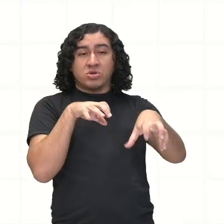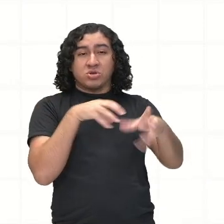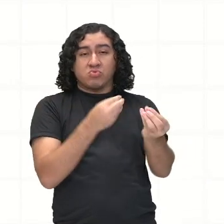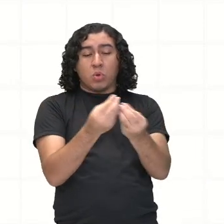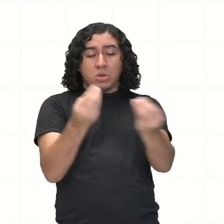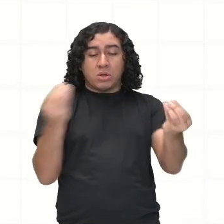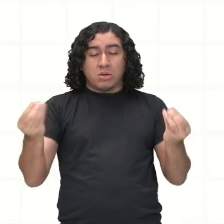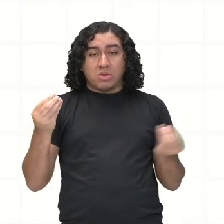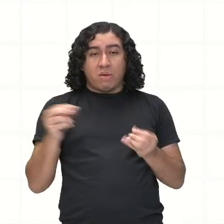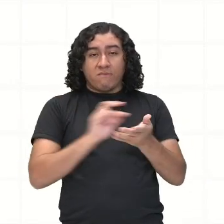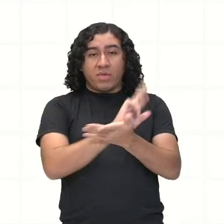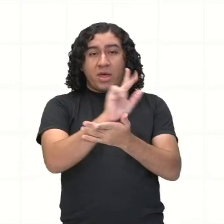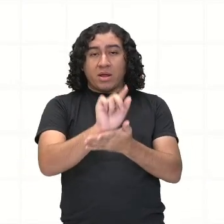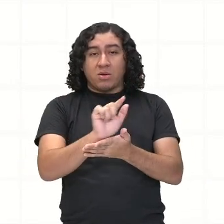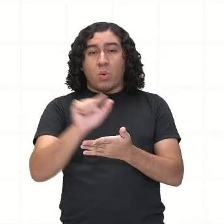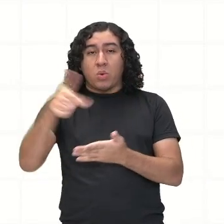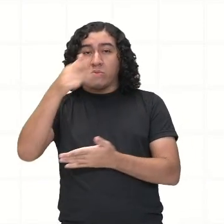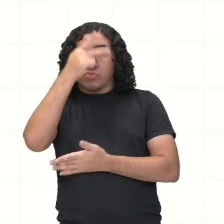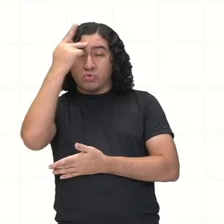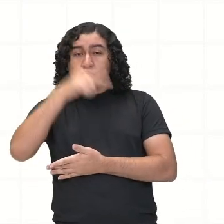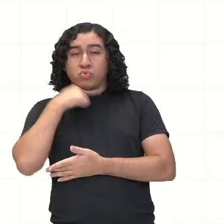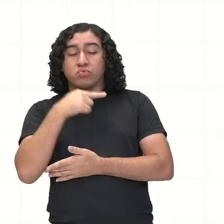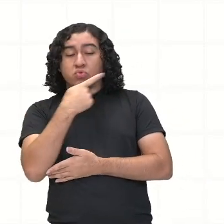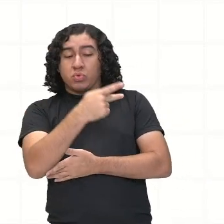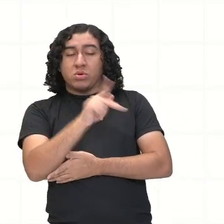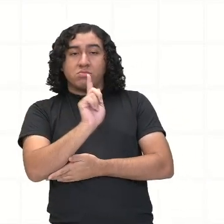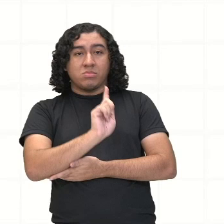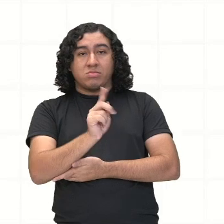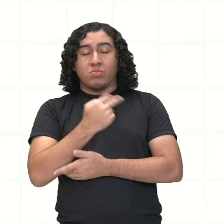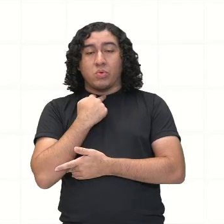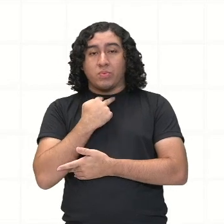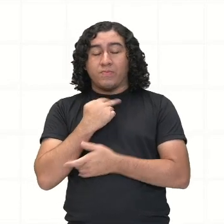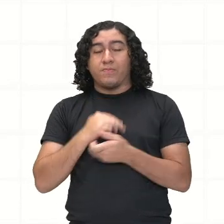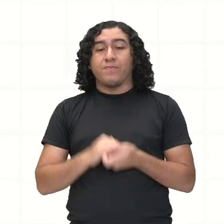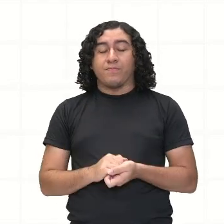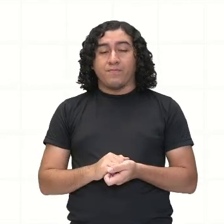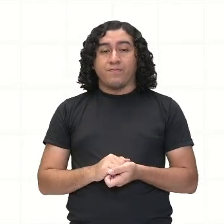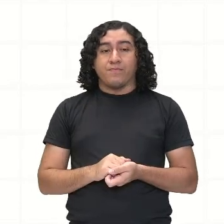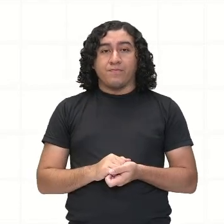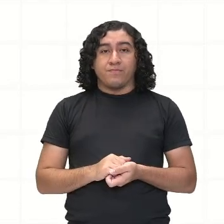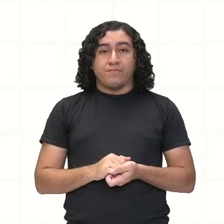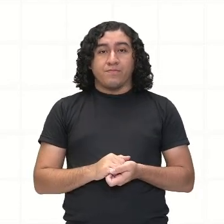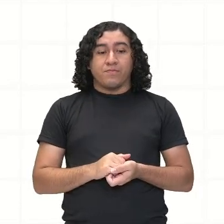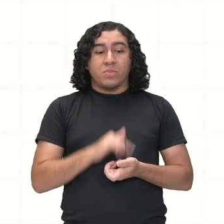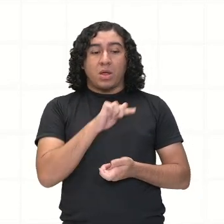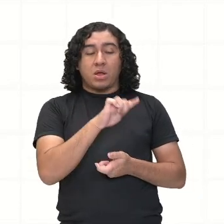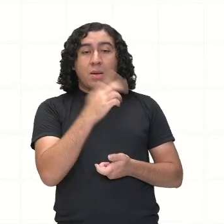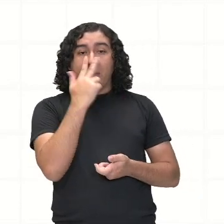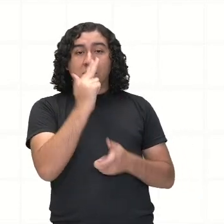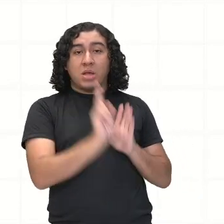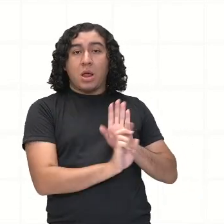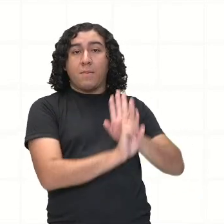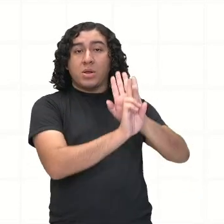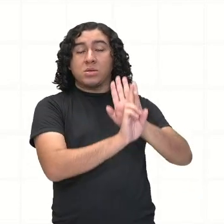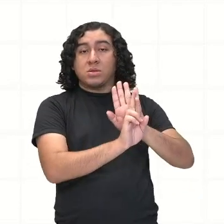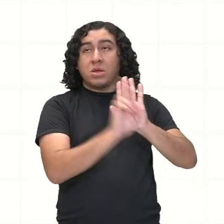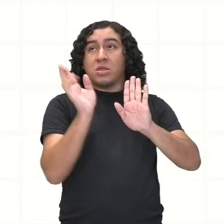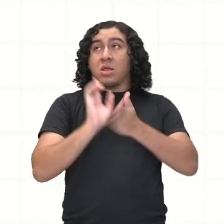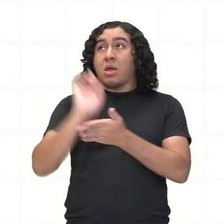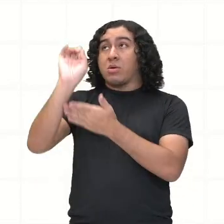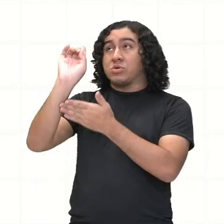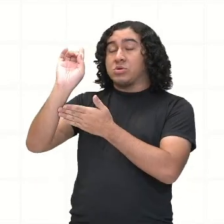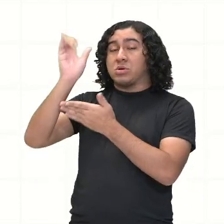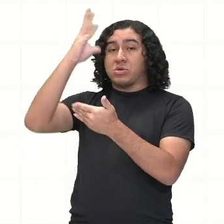seu poder questionado. Monarcas eram representantes de Deus na terra. A autoridade